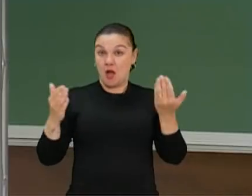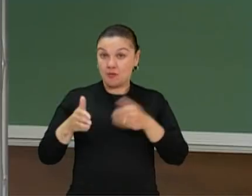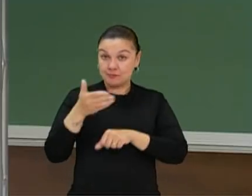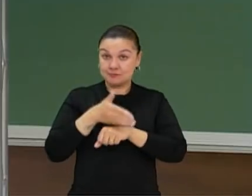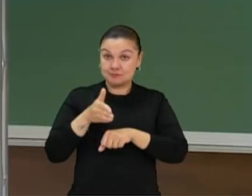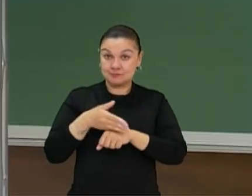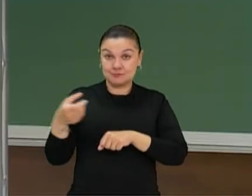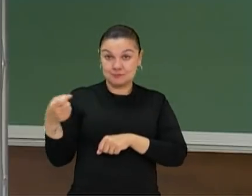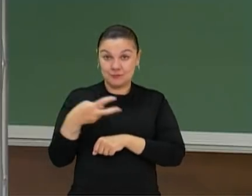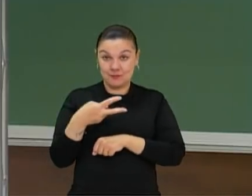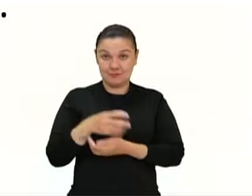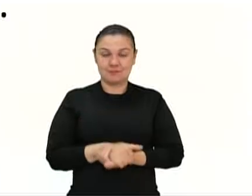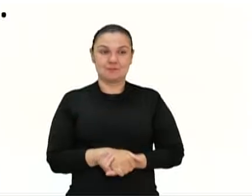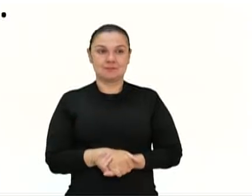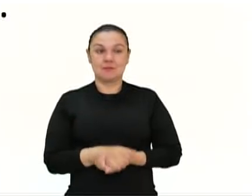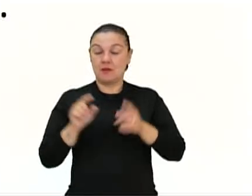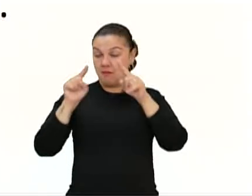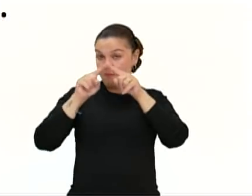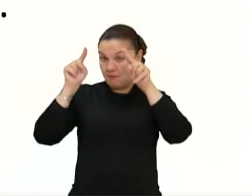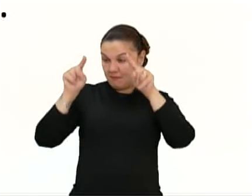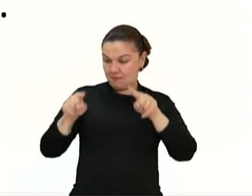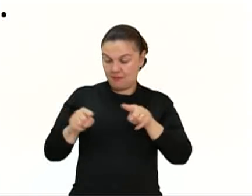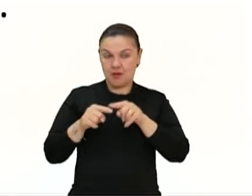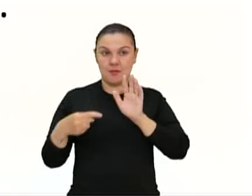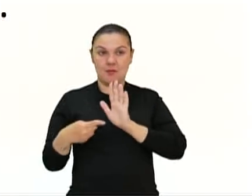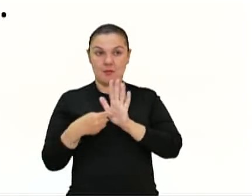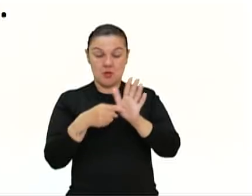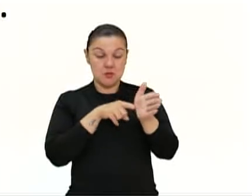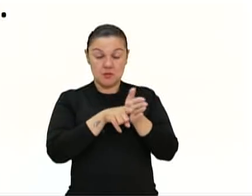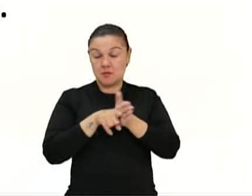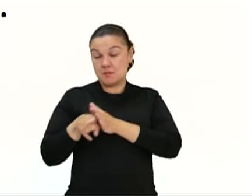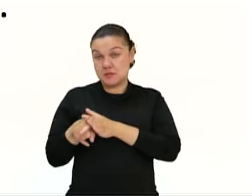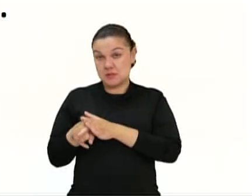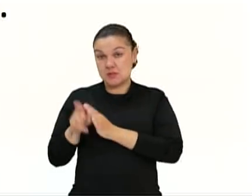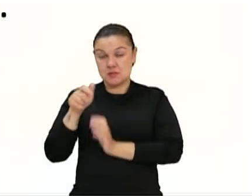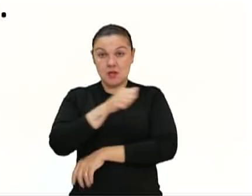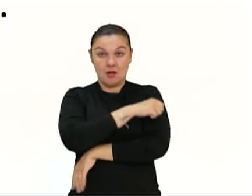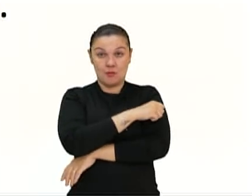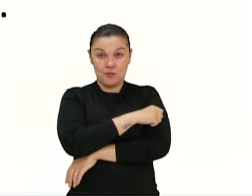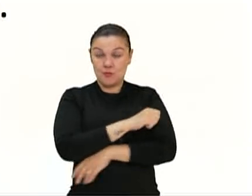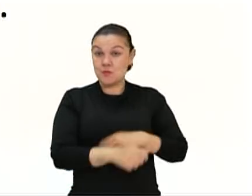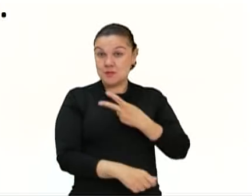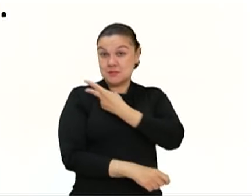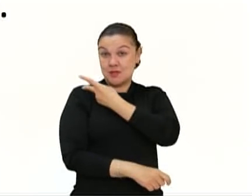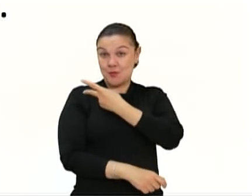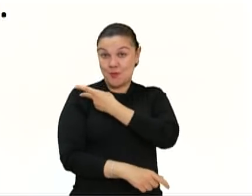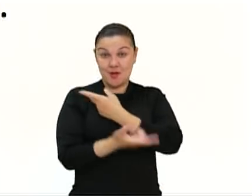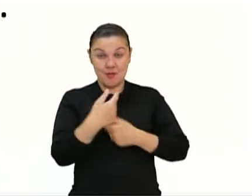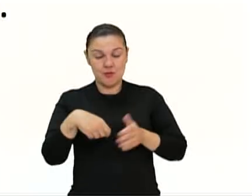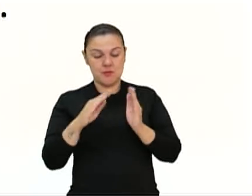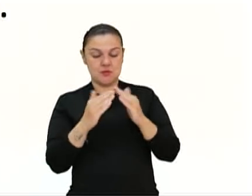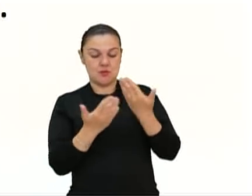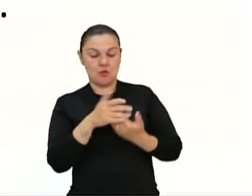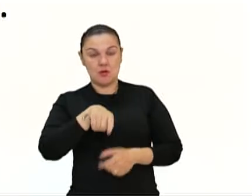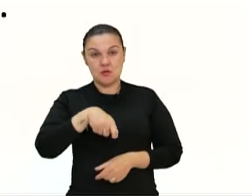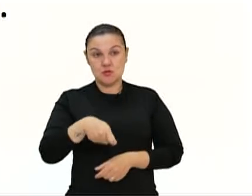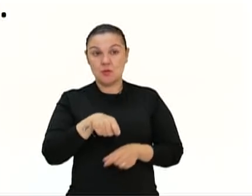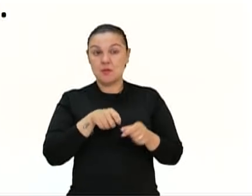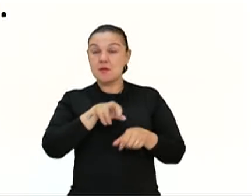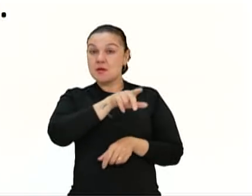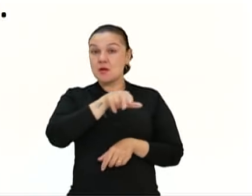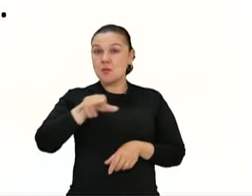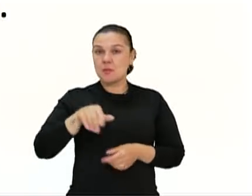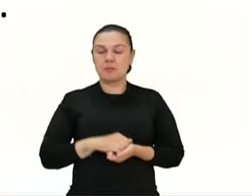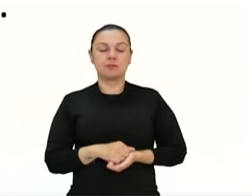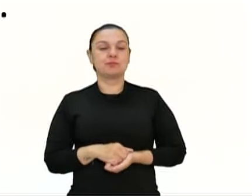Praticando 2. A tabela mostra uma pesquisa realizada com alunos do ensino médio de uma escola sobre o número de irmãos. Eu